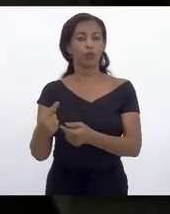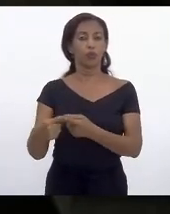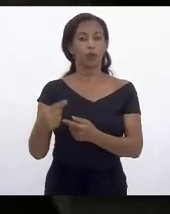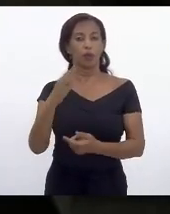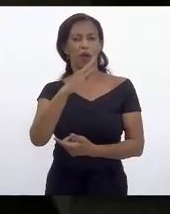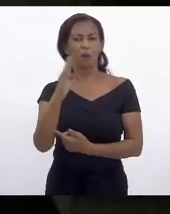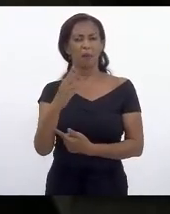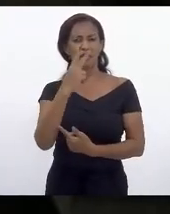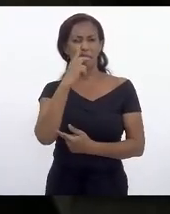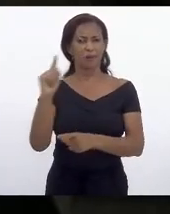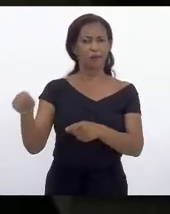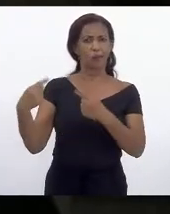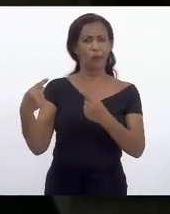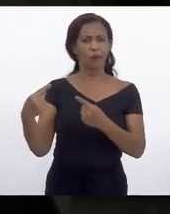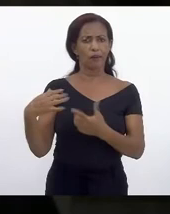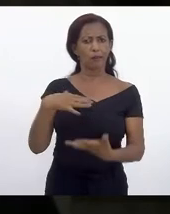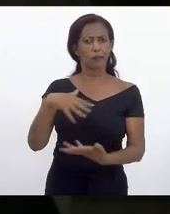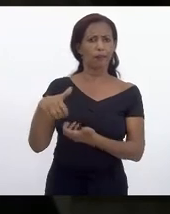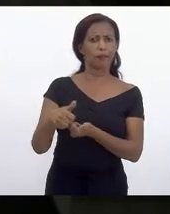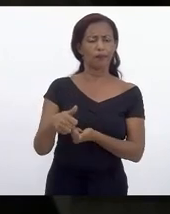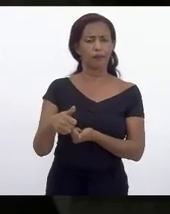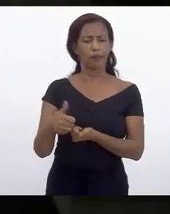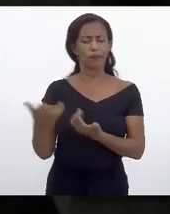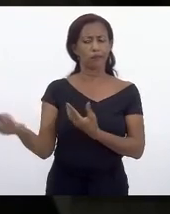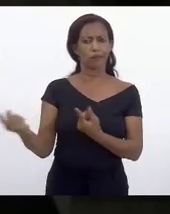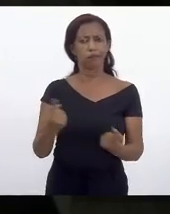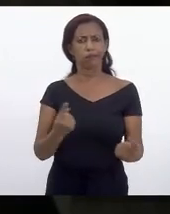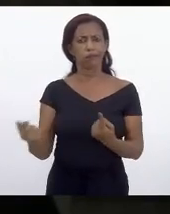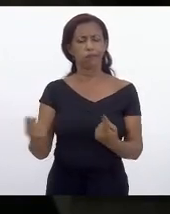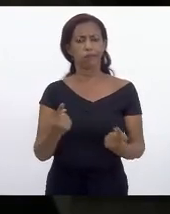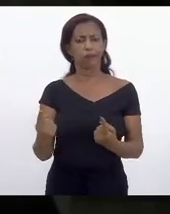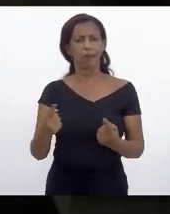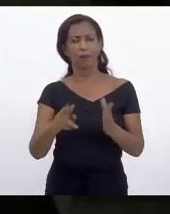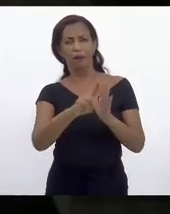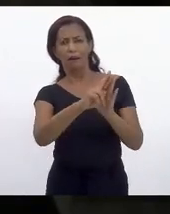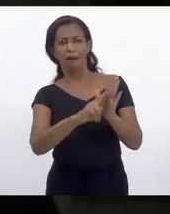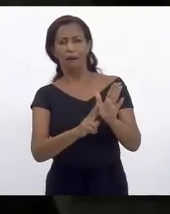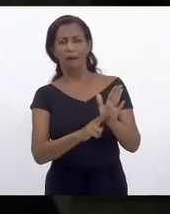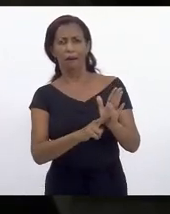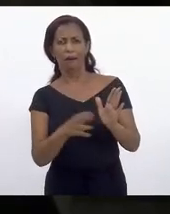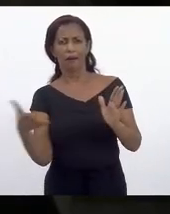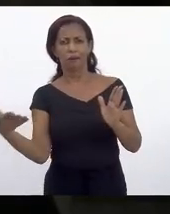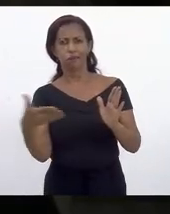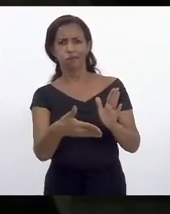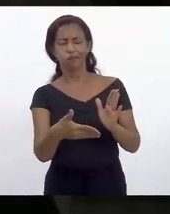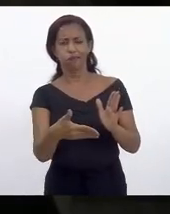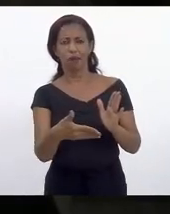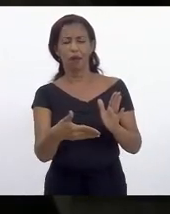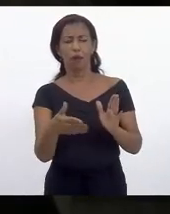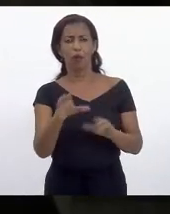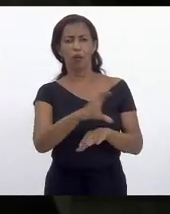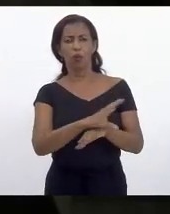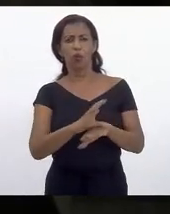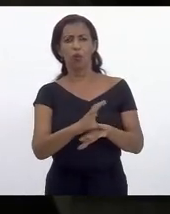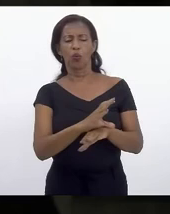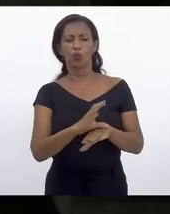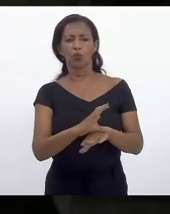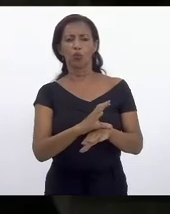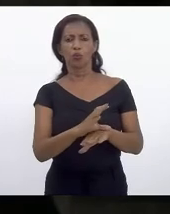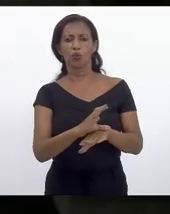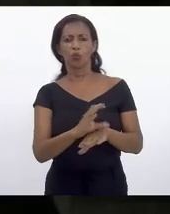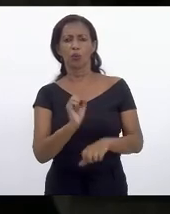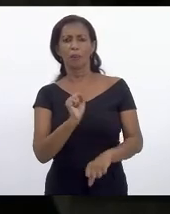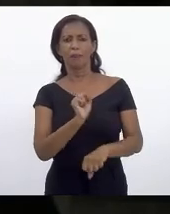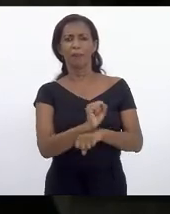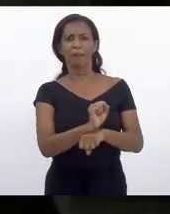bloqueando a si mesmo, né? O Brasil colocando uma regra, um dispositivo constitucional que impede